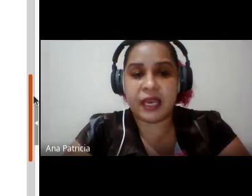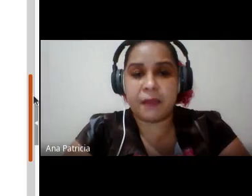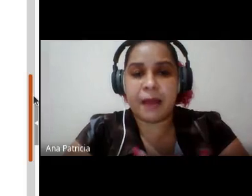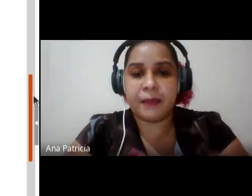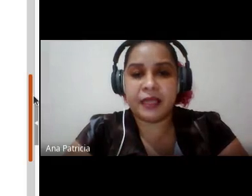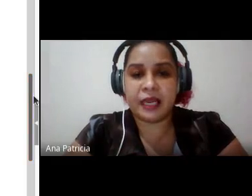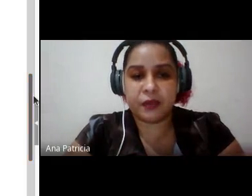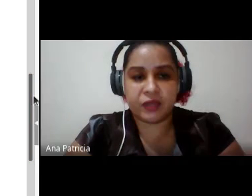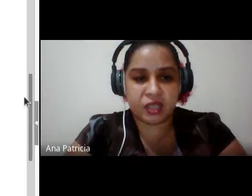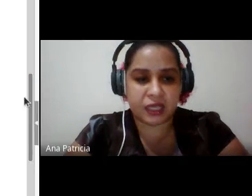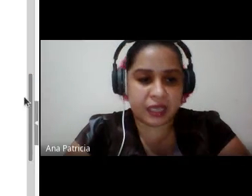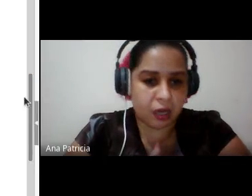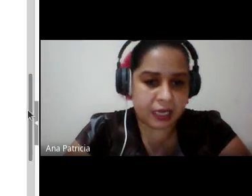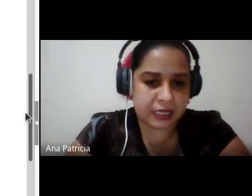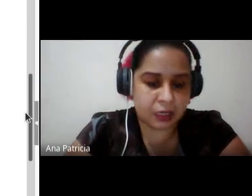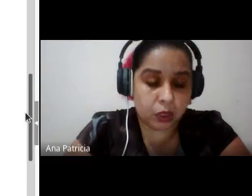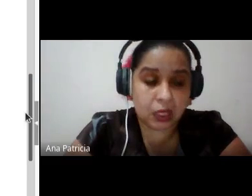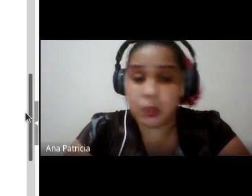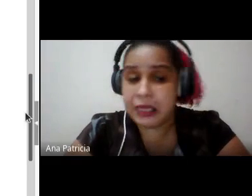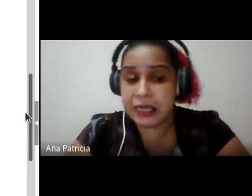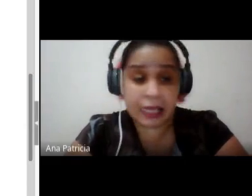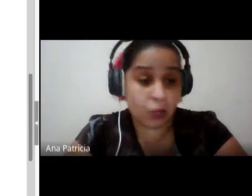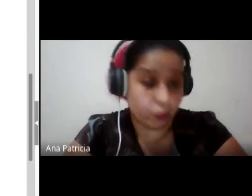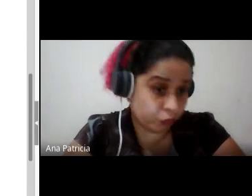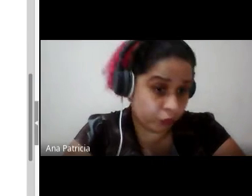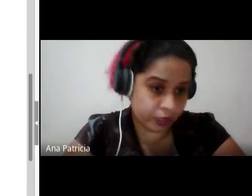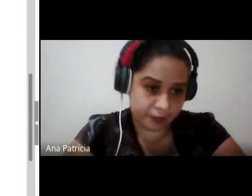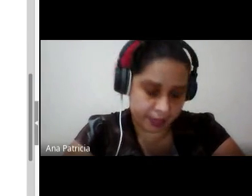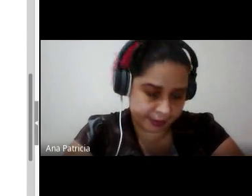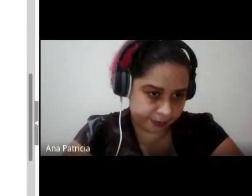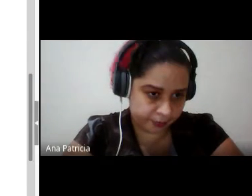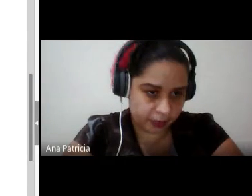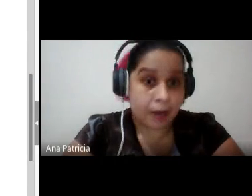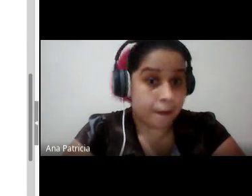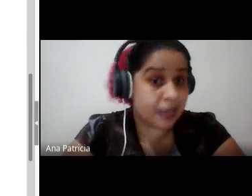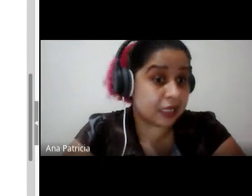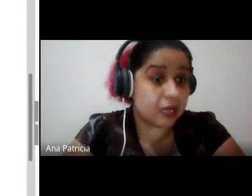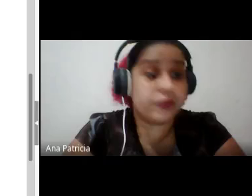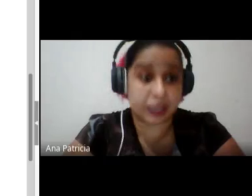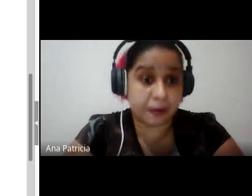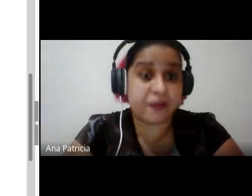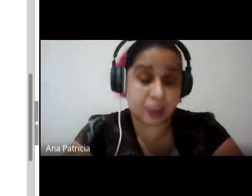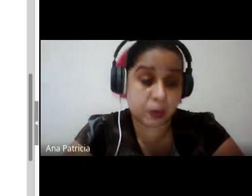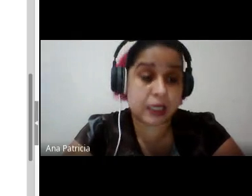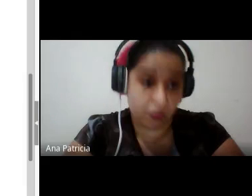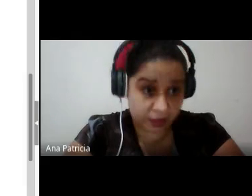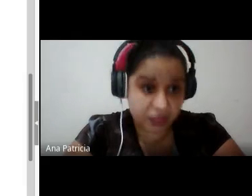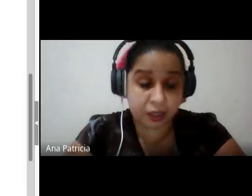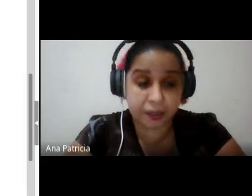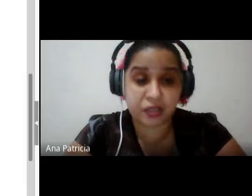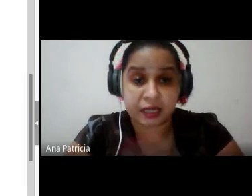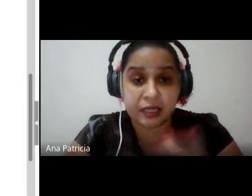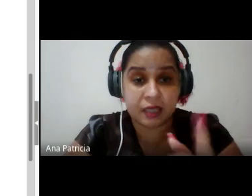que para aprender Libras vocês tinham que decorar isso aí tudinho? Não, nunca, jamais. Mas significa que para fazer um sinal vocês